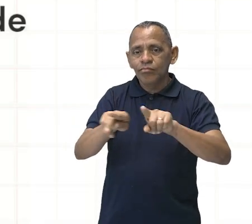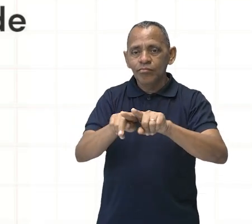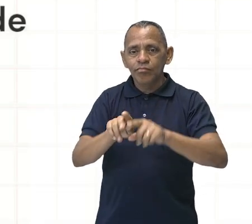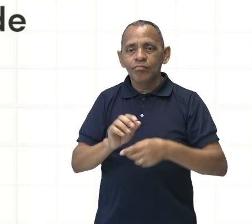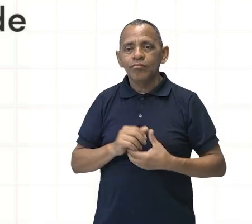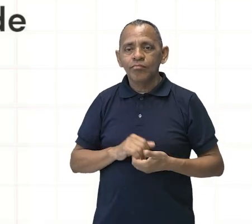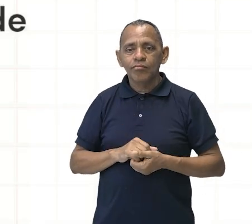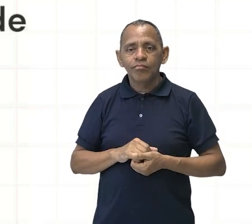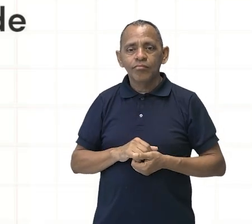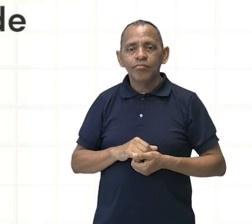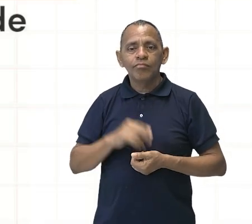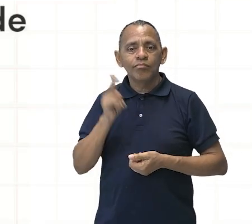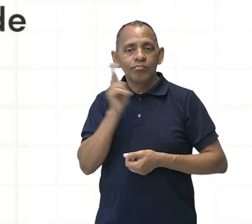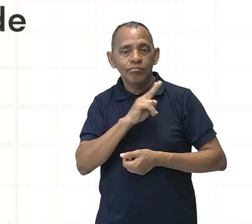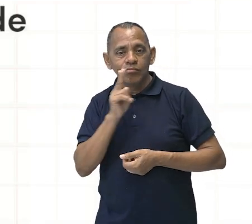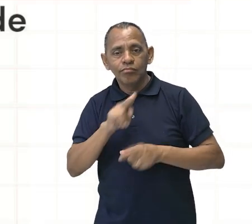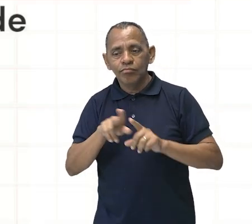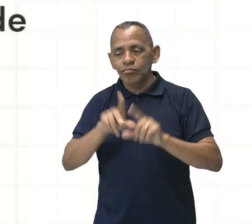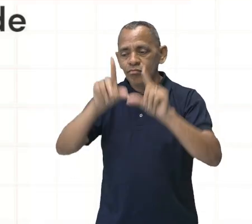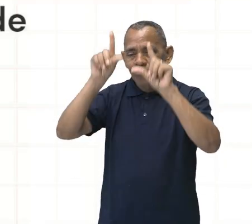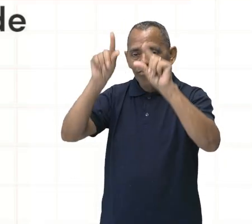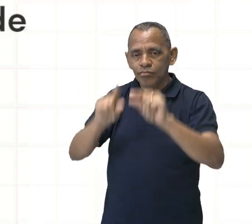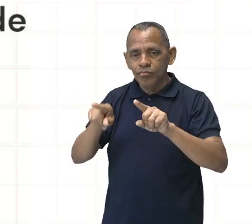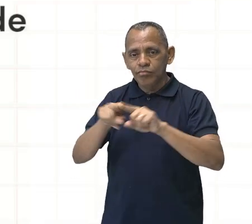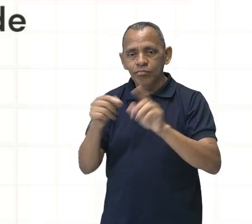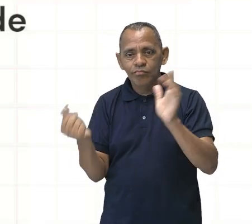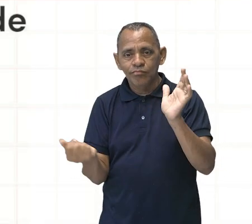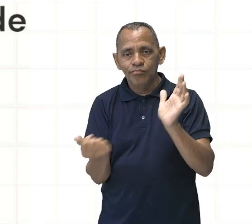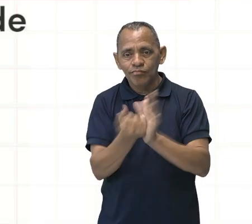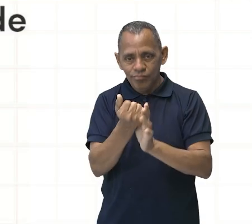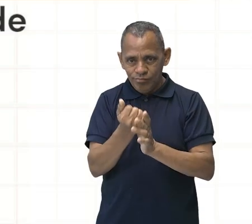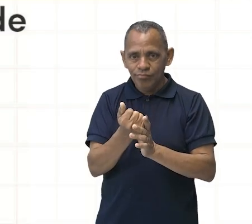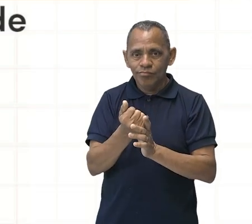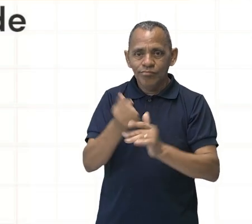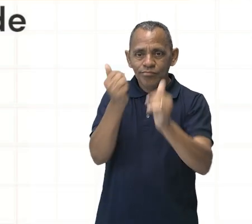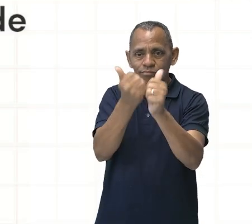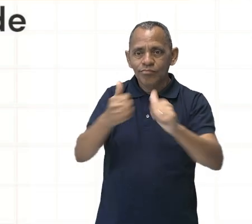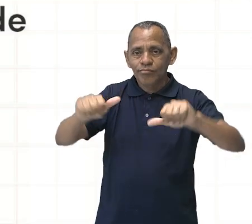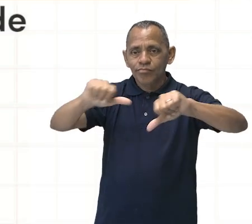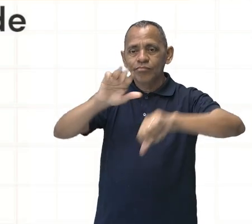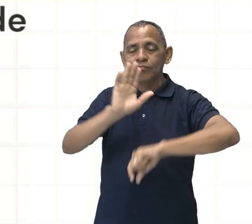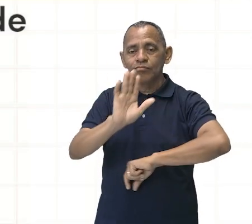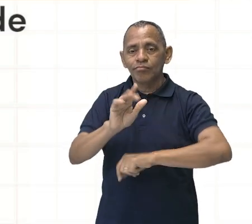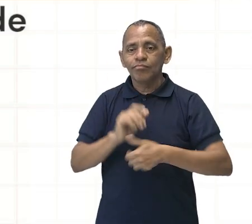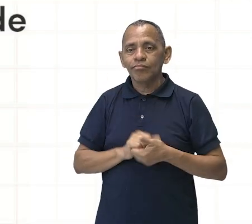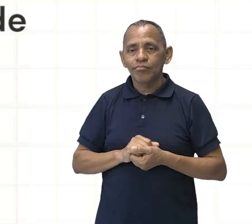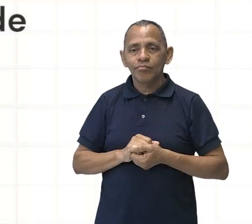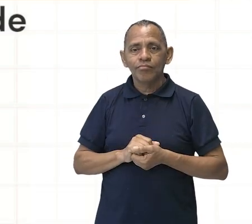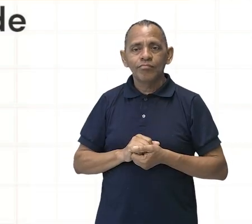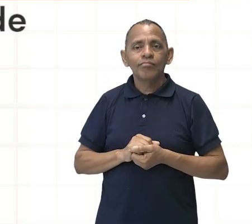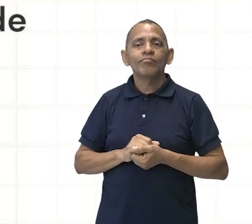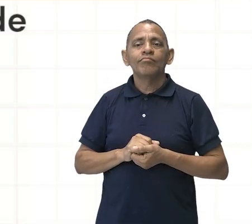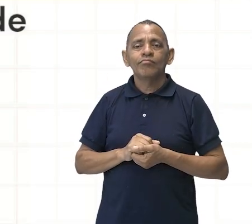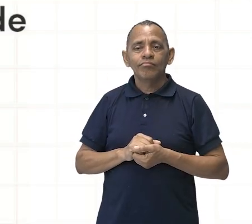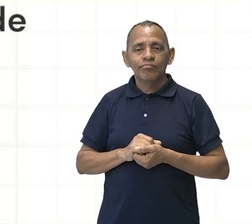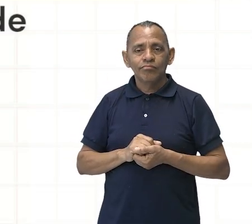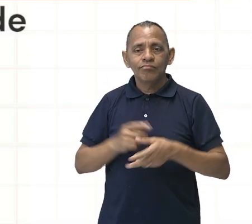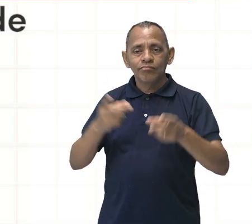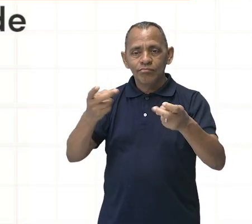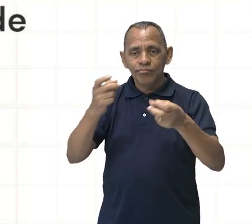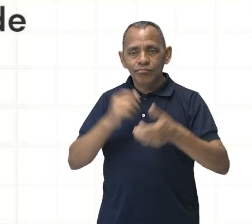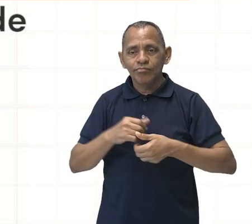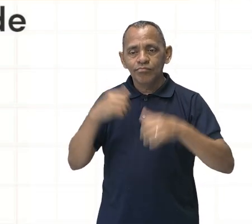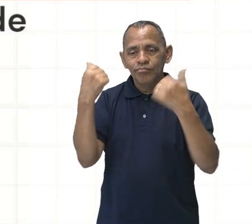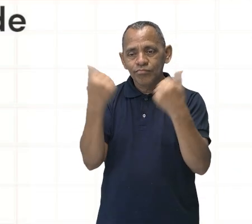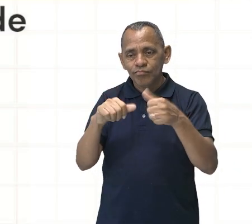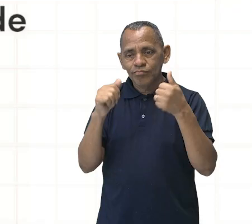para minimizar os efeitos da crise, mas ela destacou a necessidade